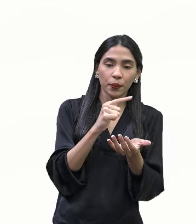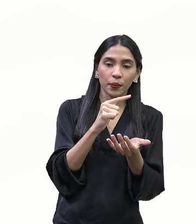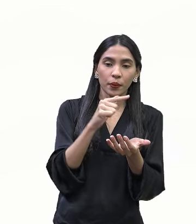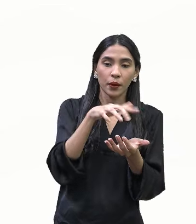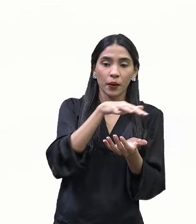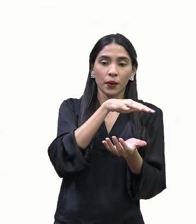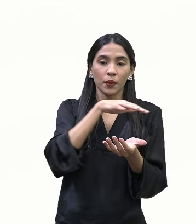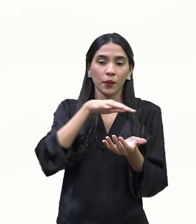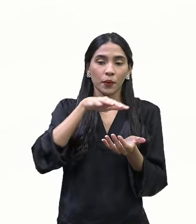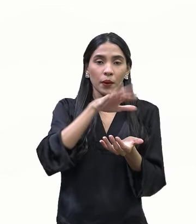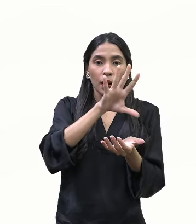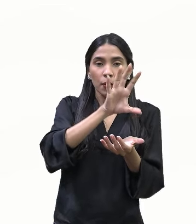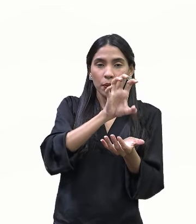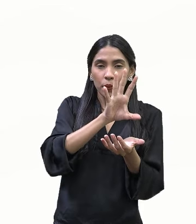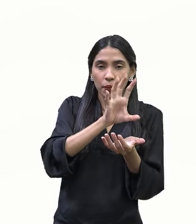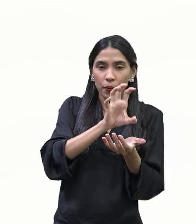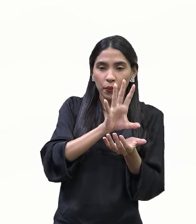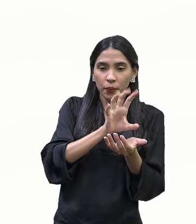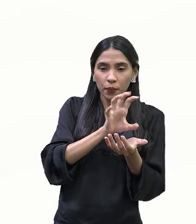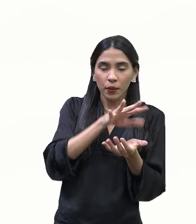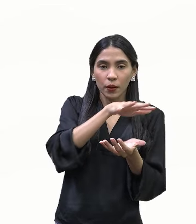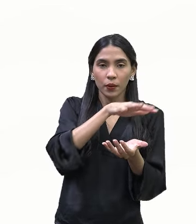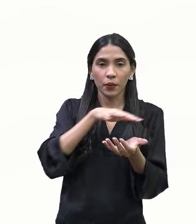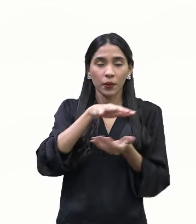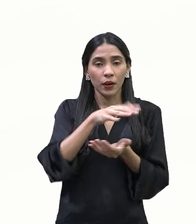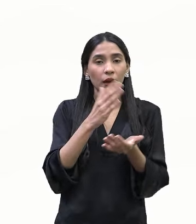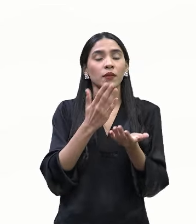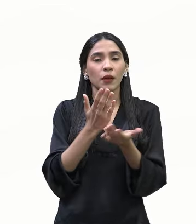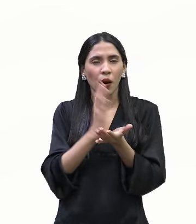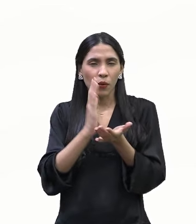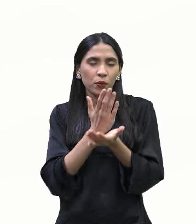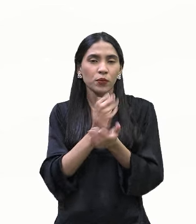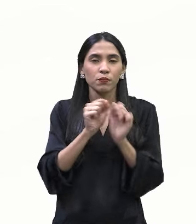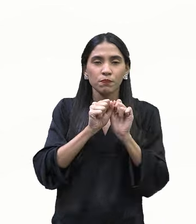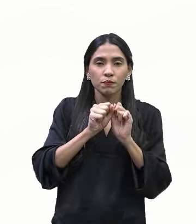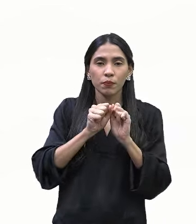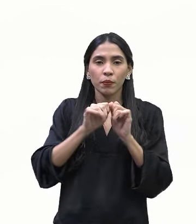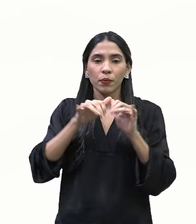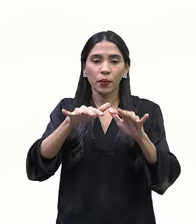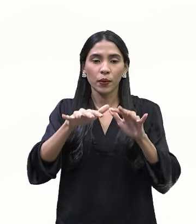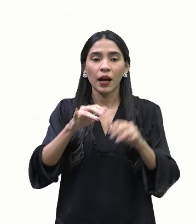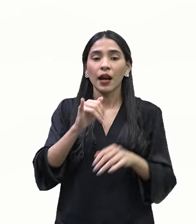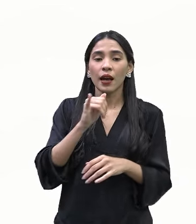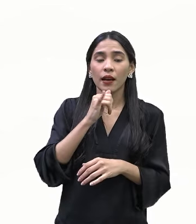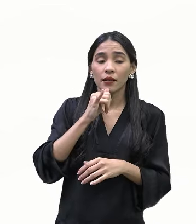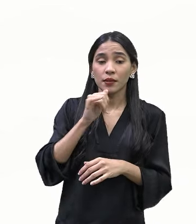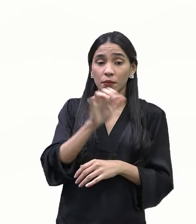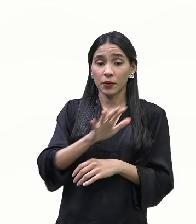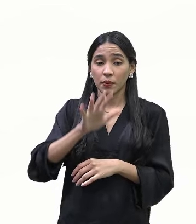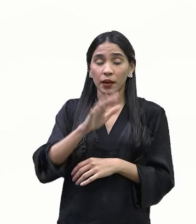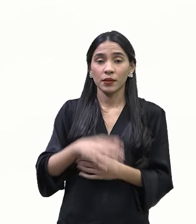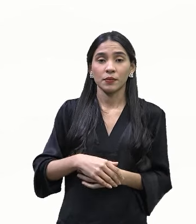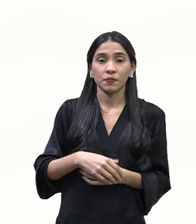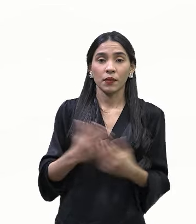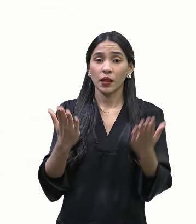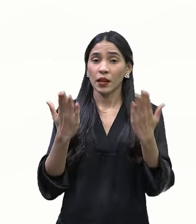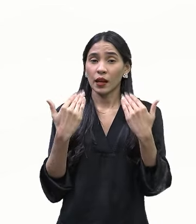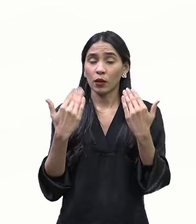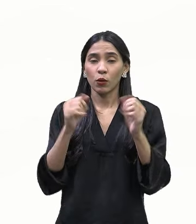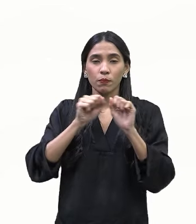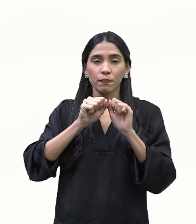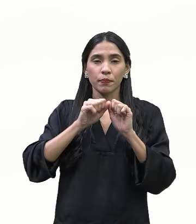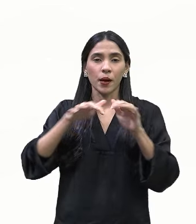e ficam ali dentro. Alguns conseguem sair, como você consegue ver aqui, ó, parte do calor é